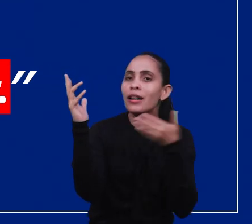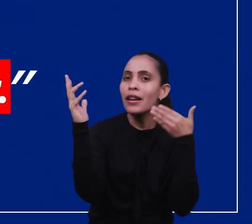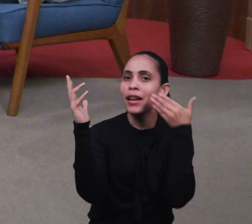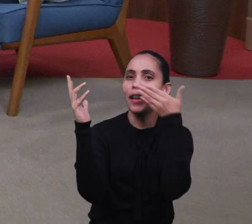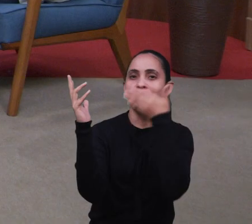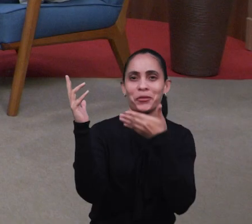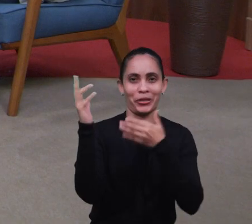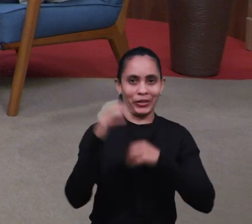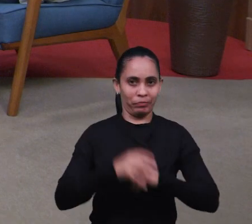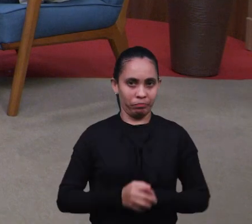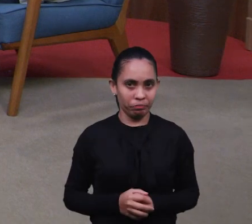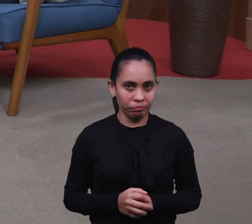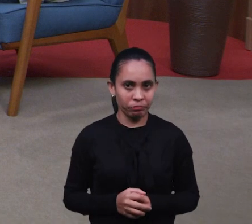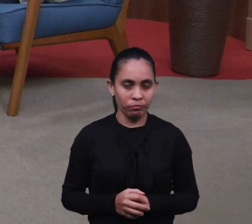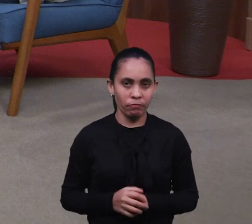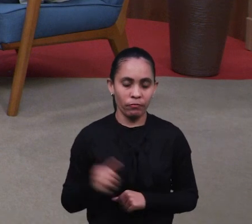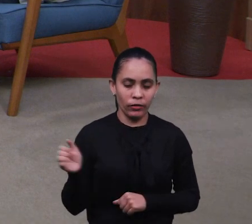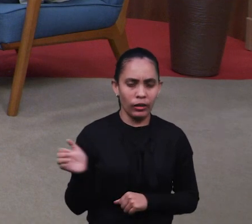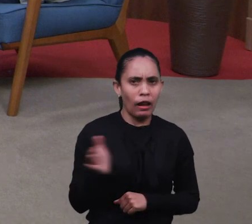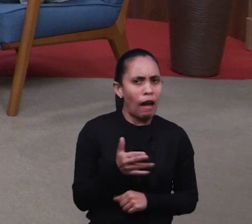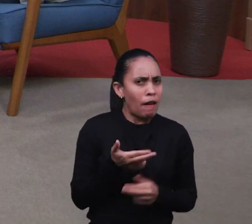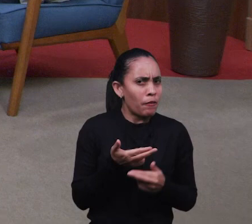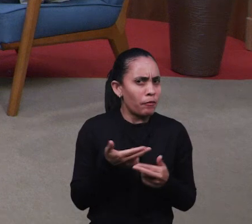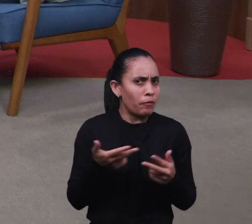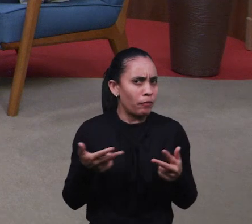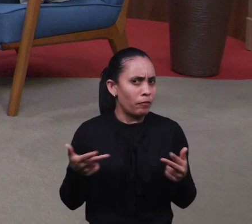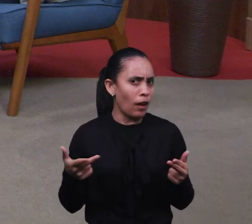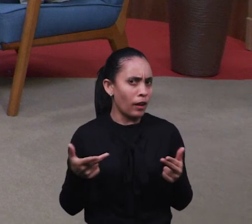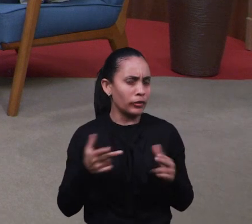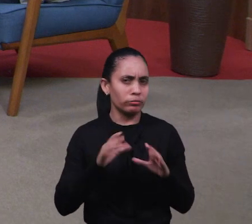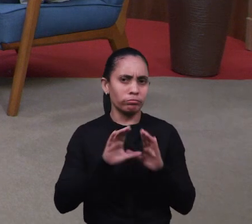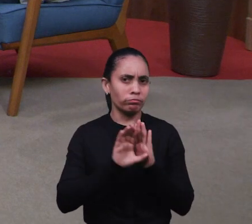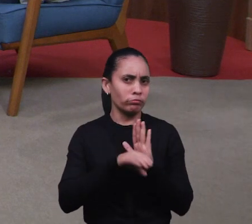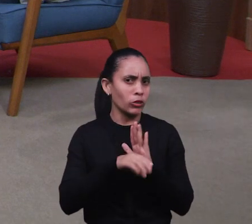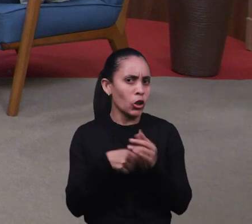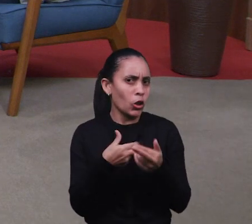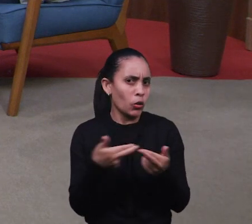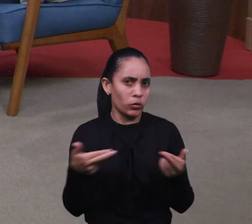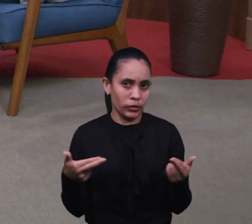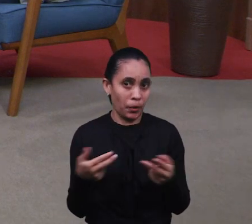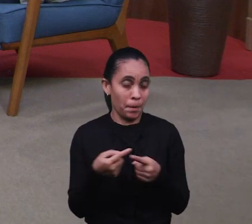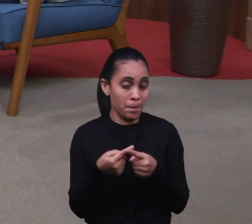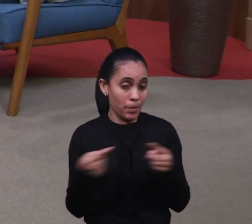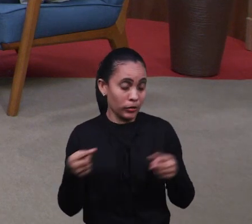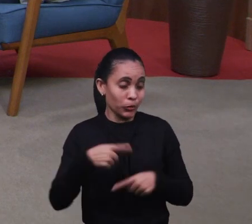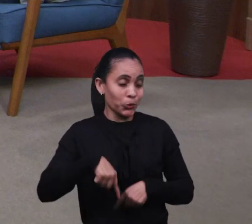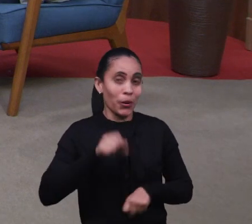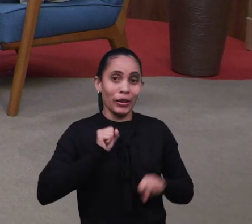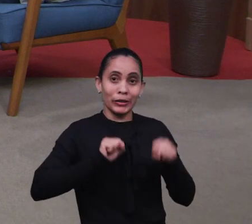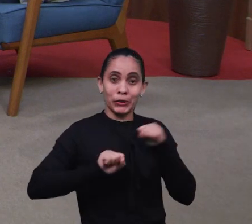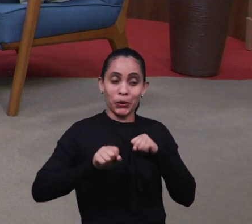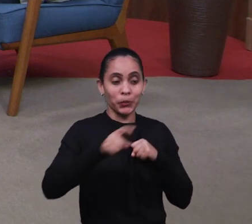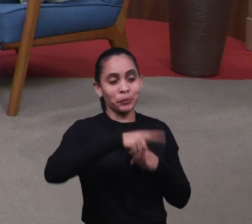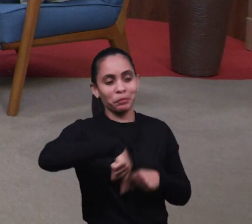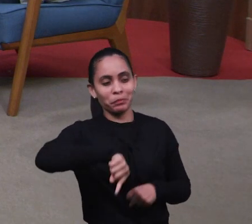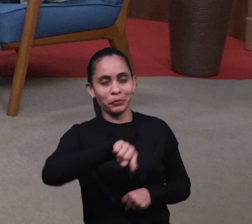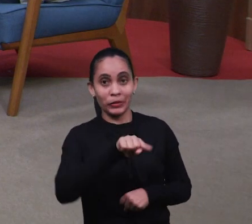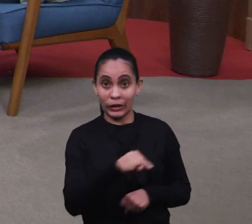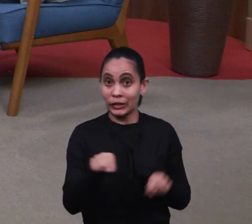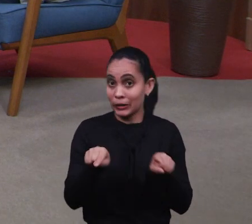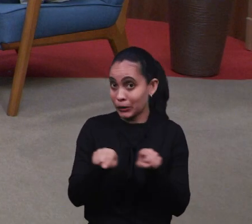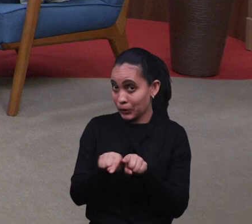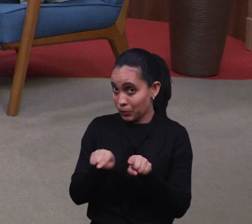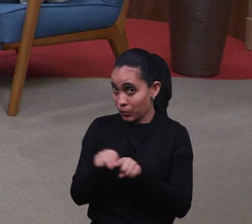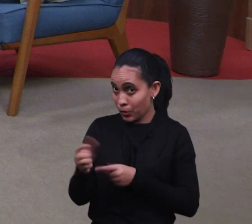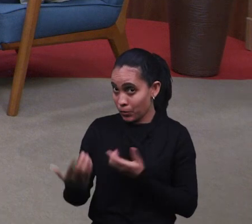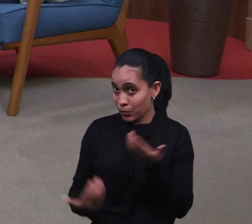Há diversos aspectos, e aqui eu estou ansioso para ouvir vocês, né? Eu sei que os irmãos que nos assistem também, acerca dessa